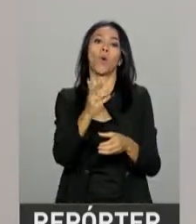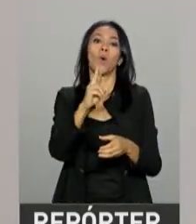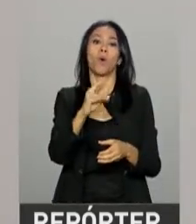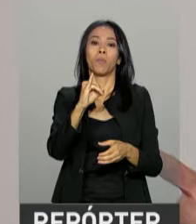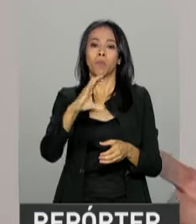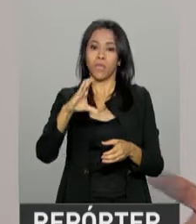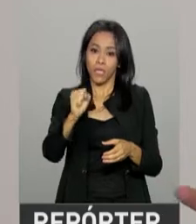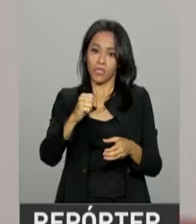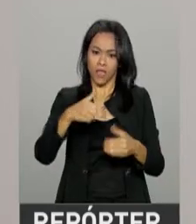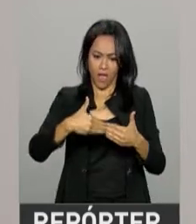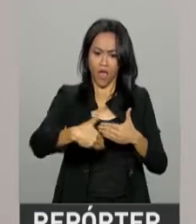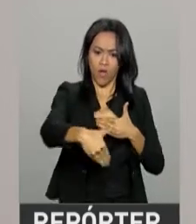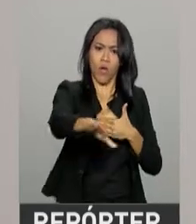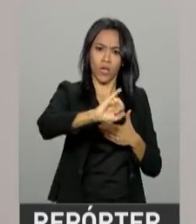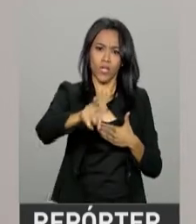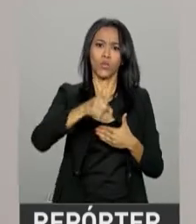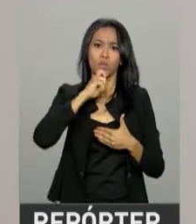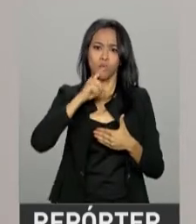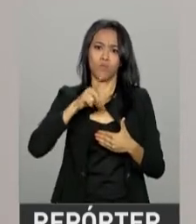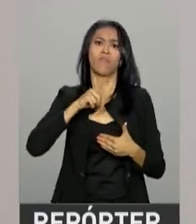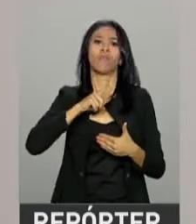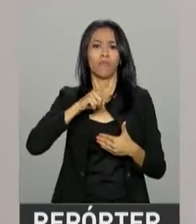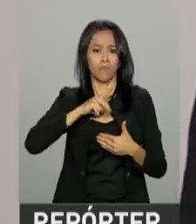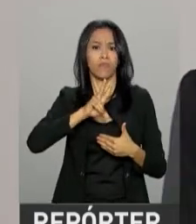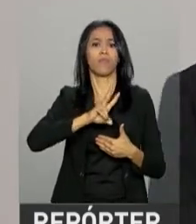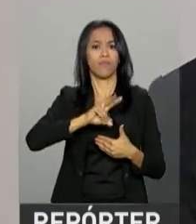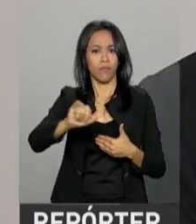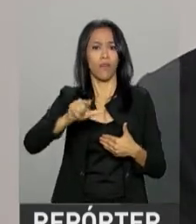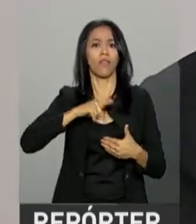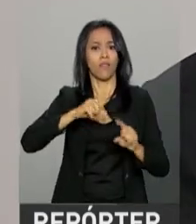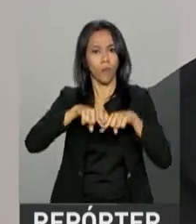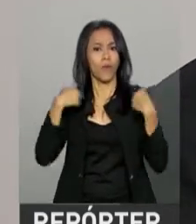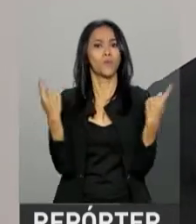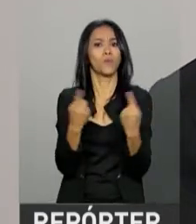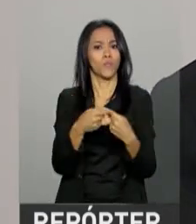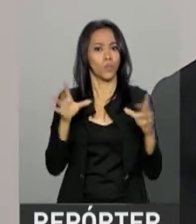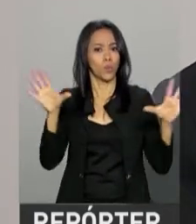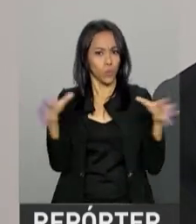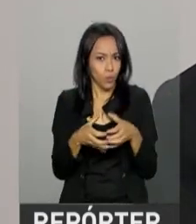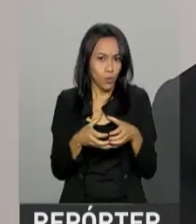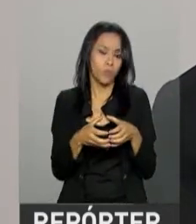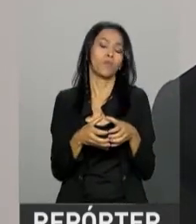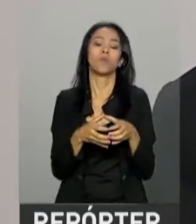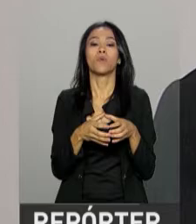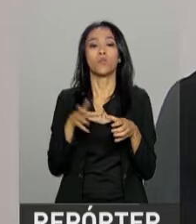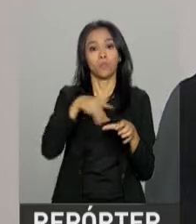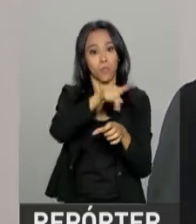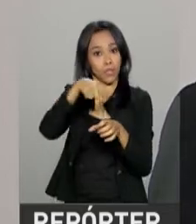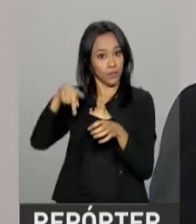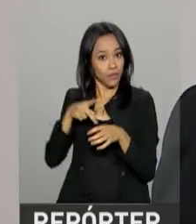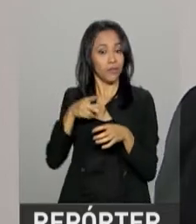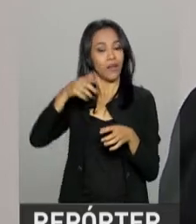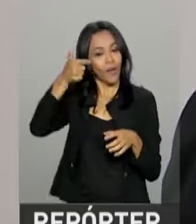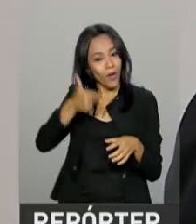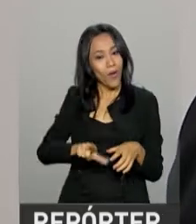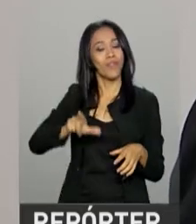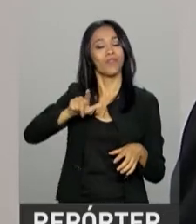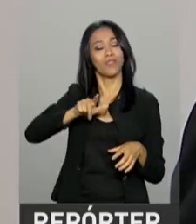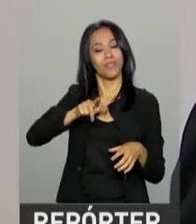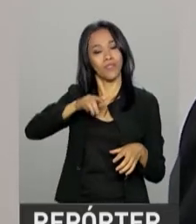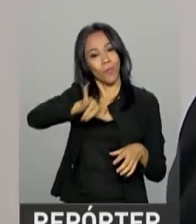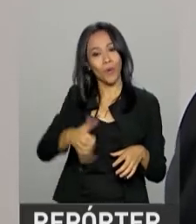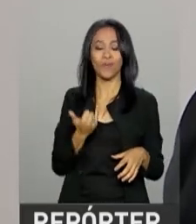julho em julho uma reunião do brics mais uma vez terei a oportunidade de encontrar sua cedência